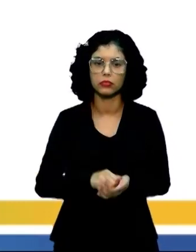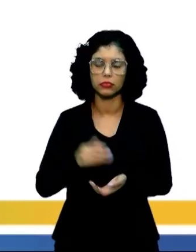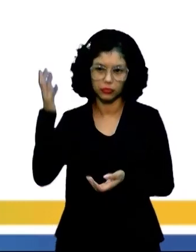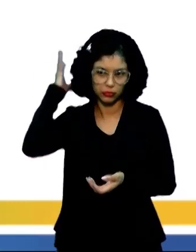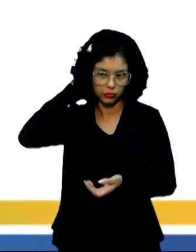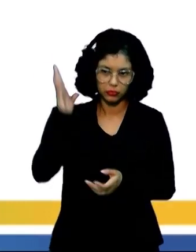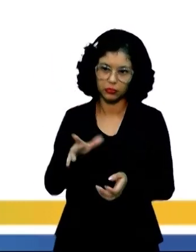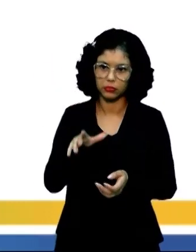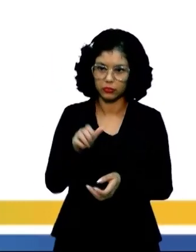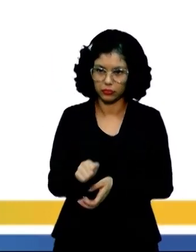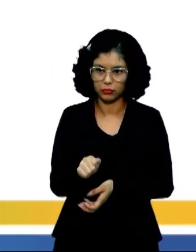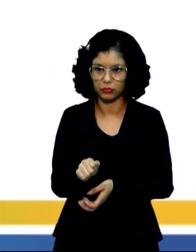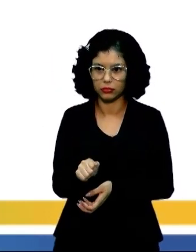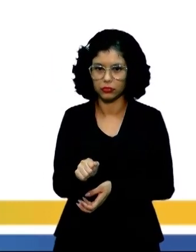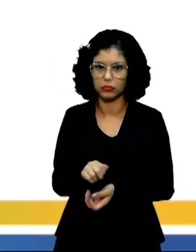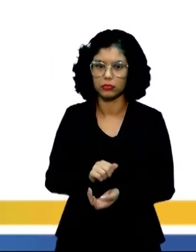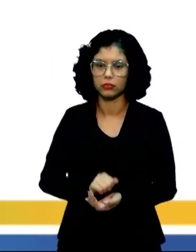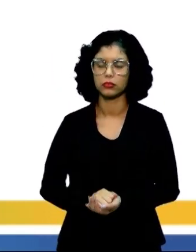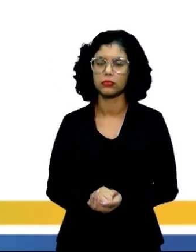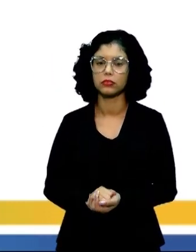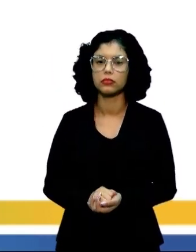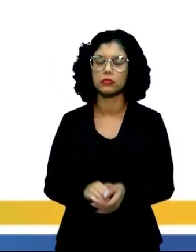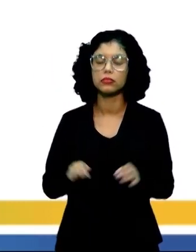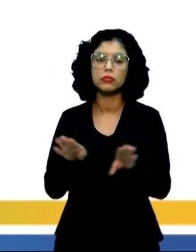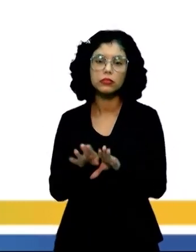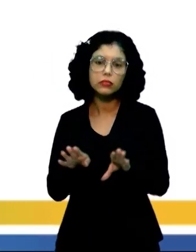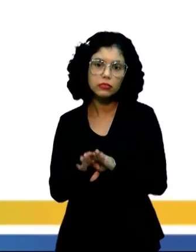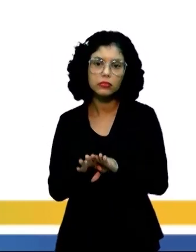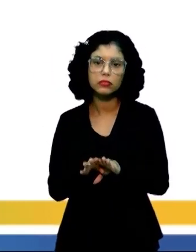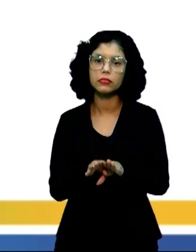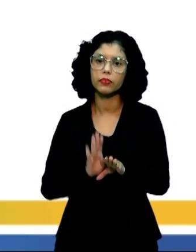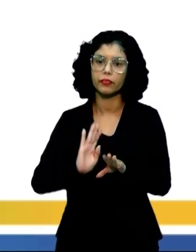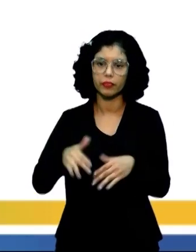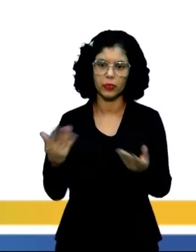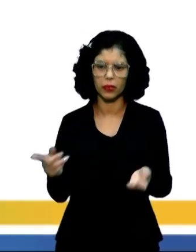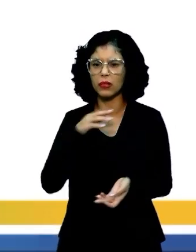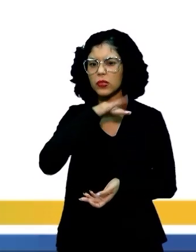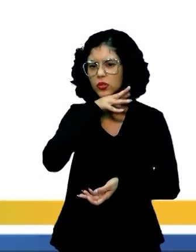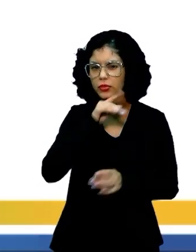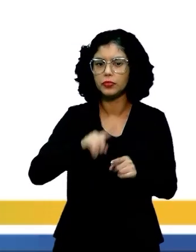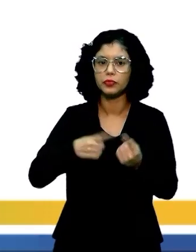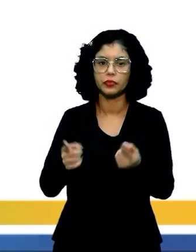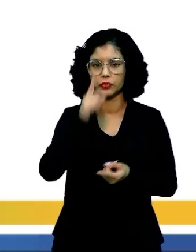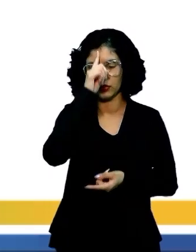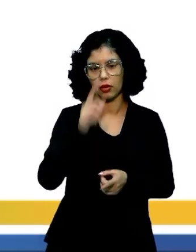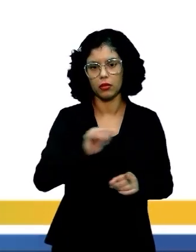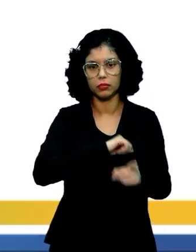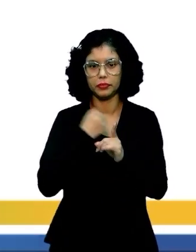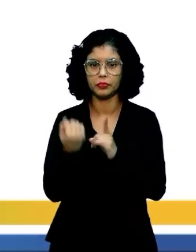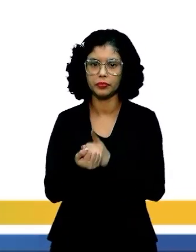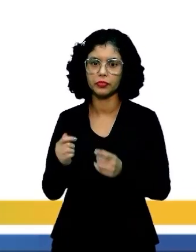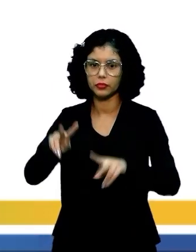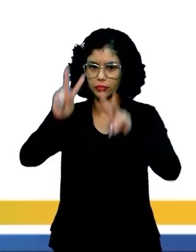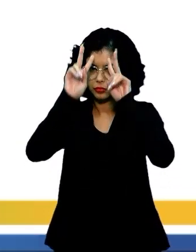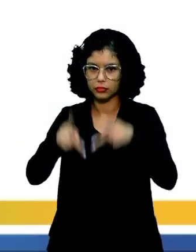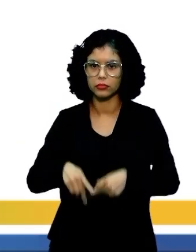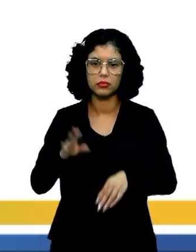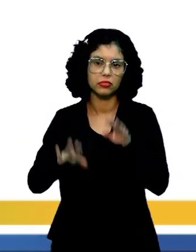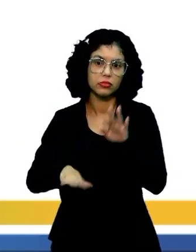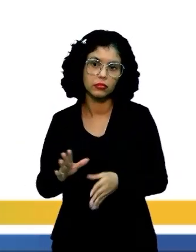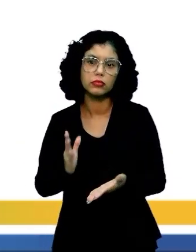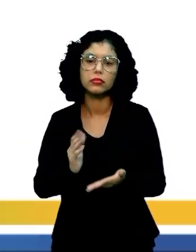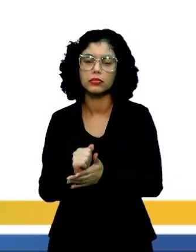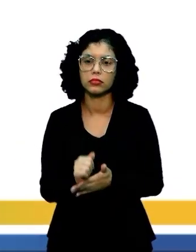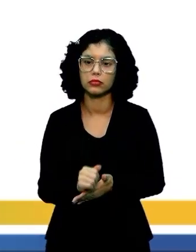da cabeça por um cadeado. Era grotesca tal máscara, mas a ordem social e humana nem sempre